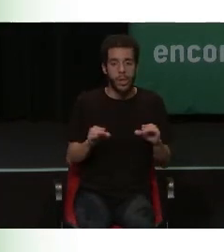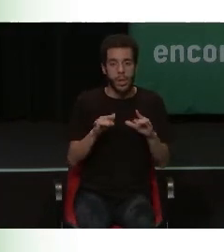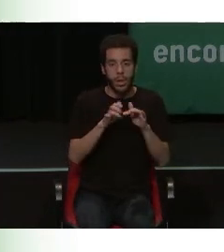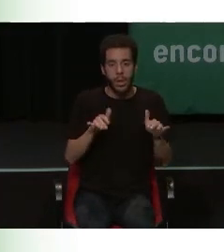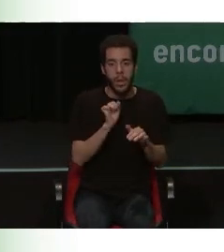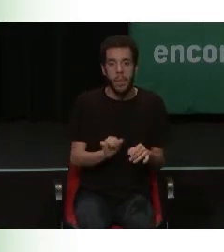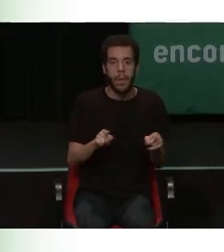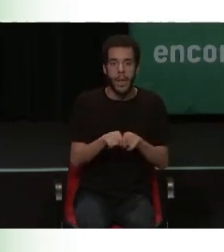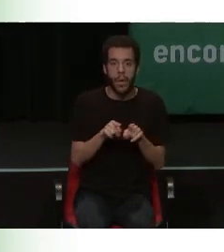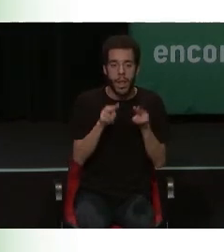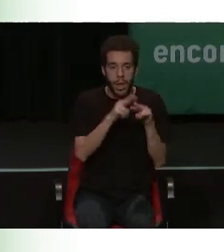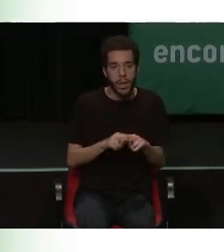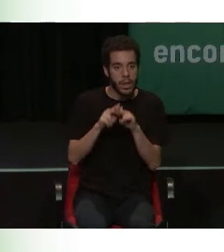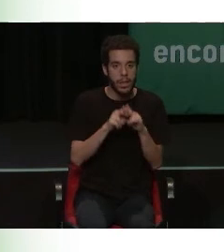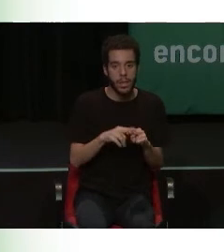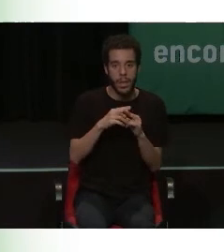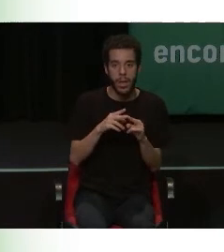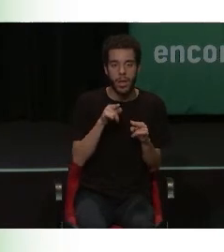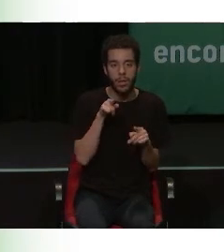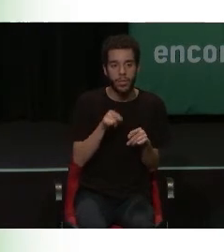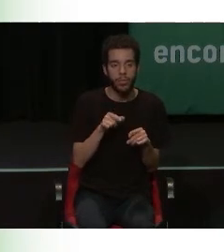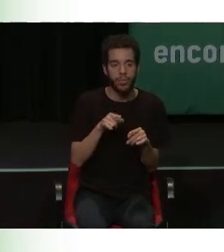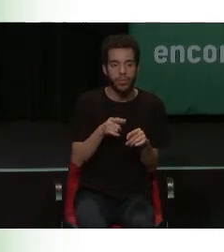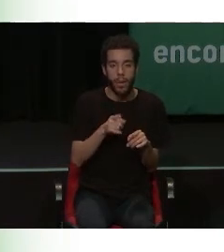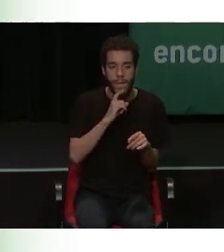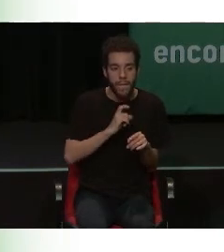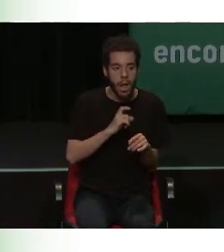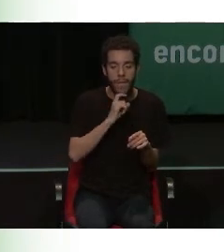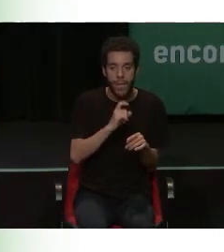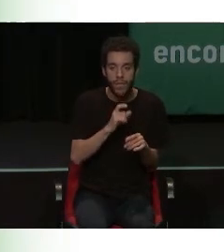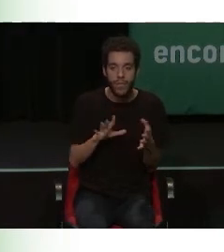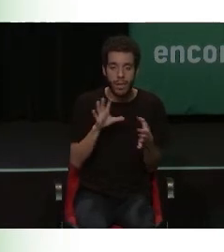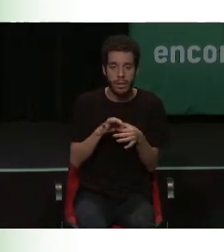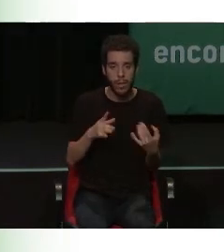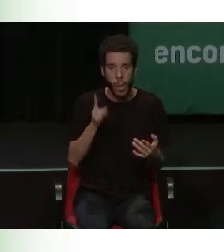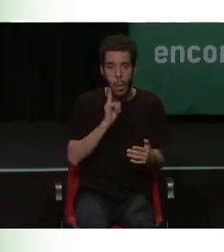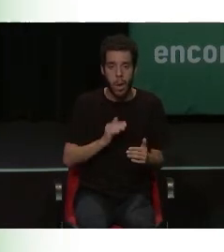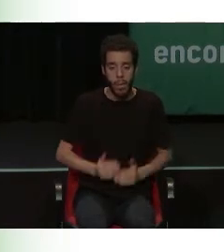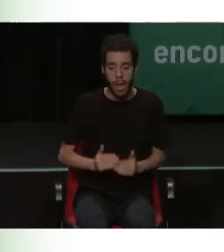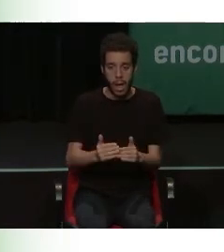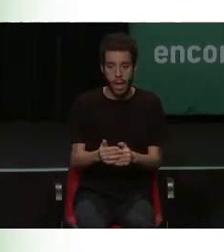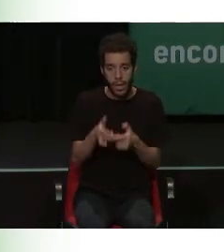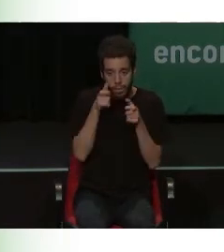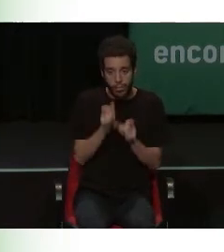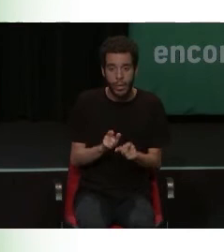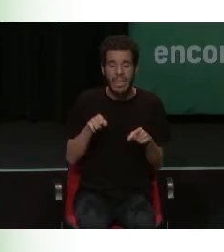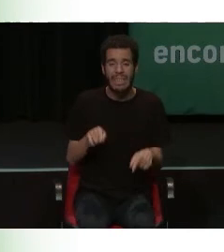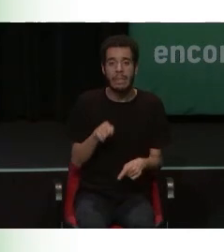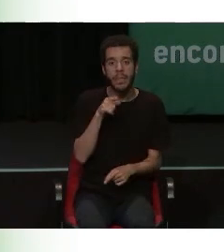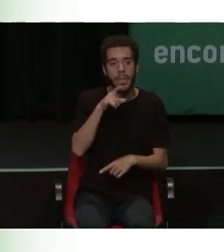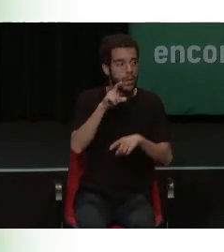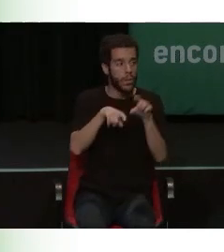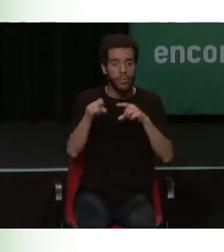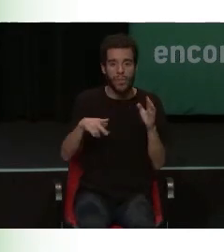sinais eletromiográficos para a monitorização da gravidez nas mulheres, né? E esse é um algoritmo que foi